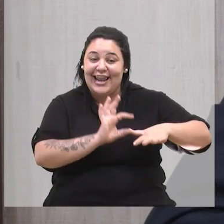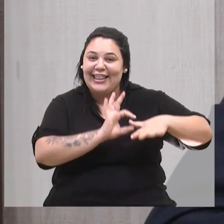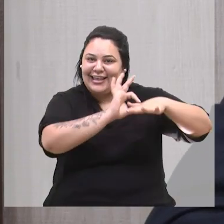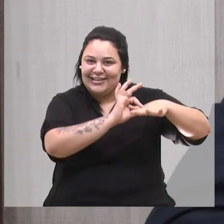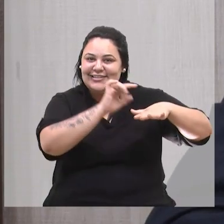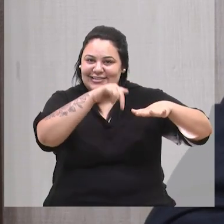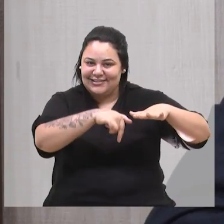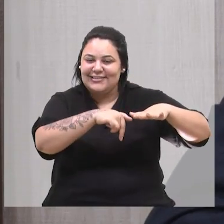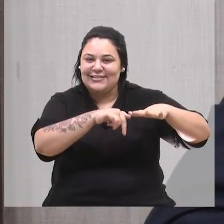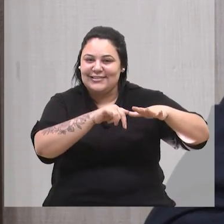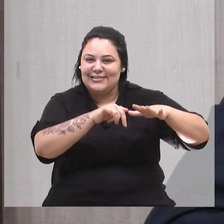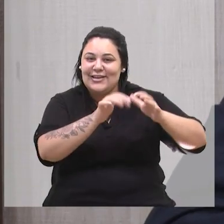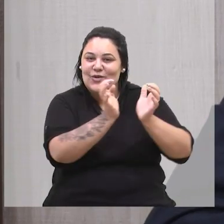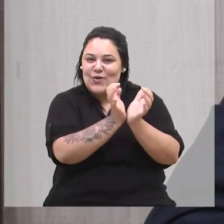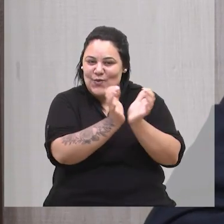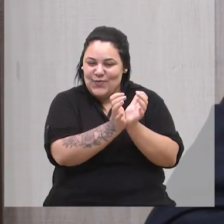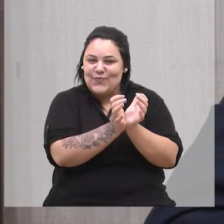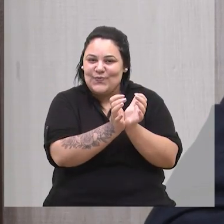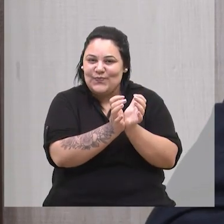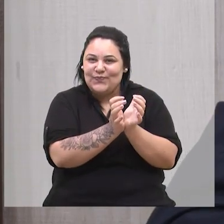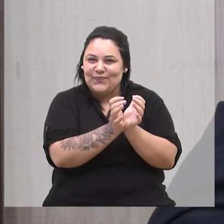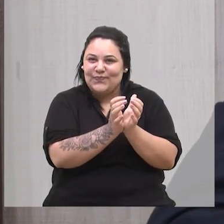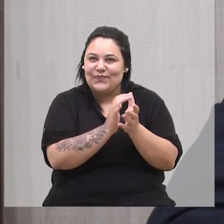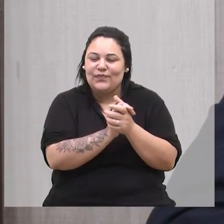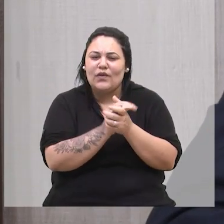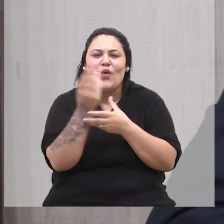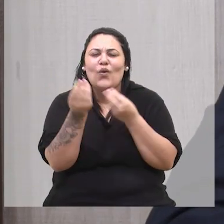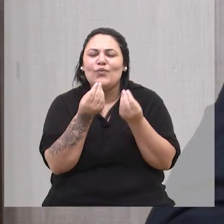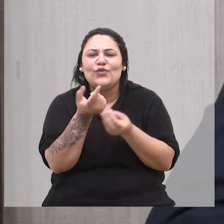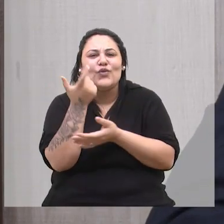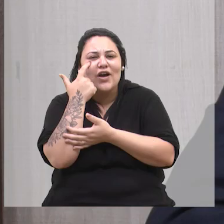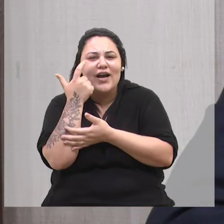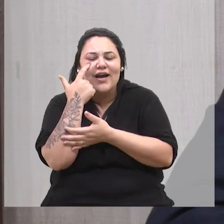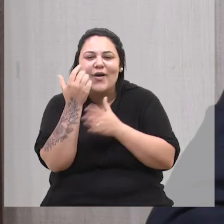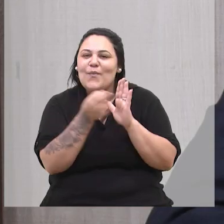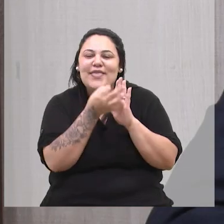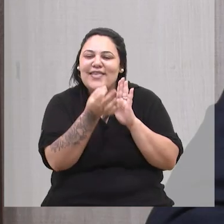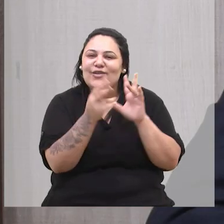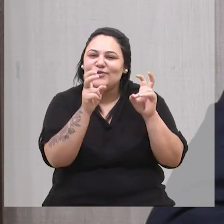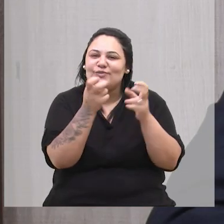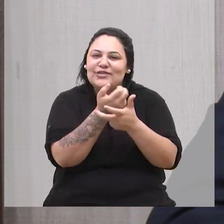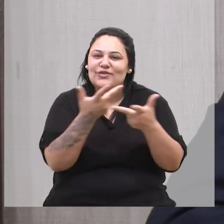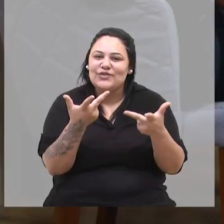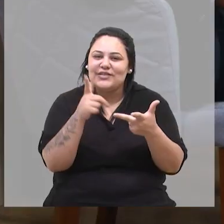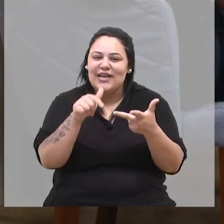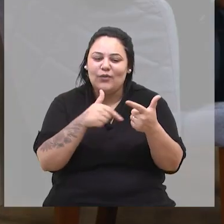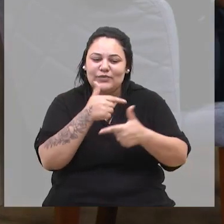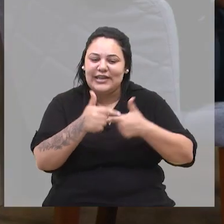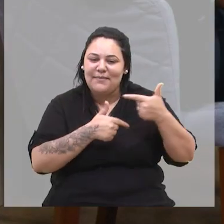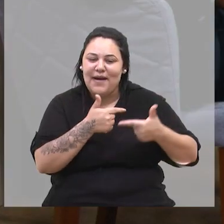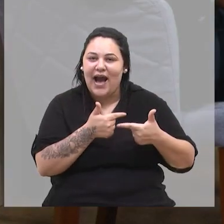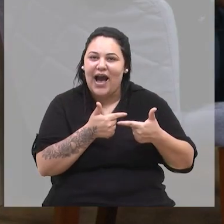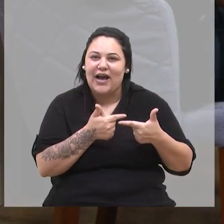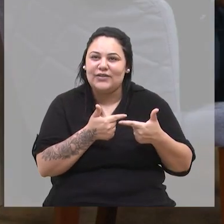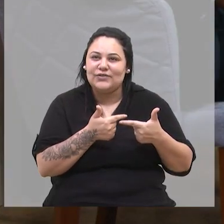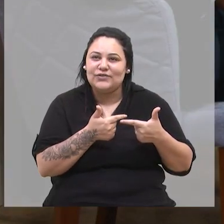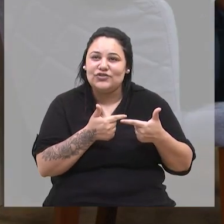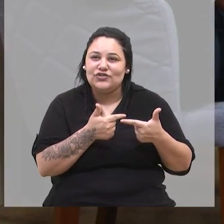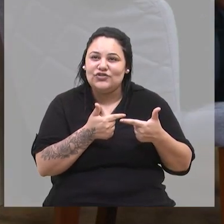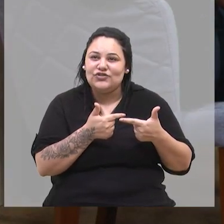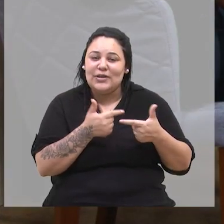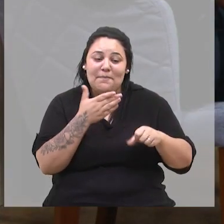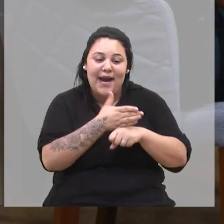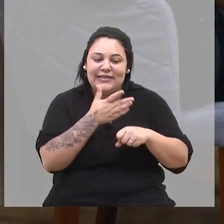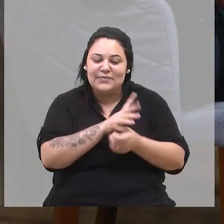liderança dessa Procuradoria ano a ano. É que a senhora enxerga isso, que acaba se tornando um trabalho pluripartidário,